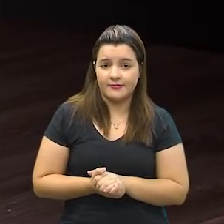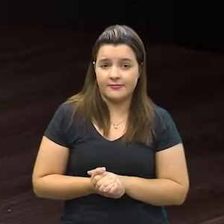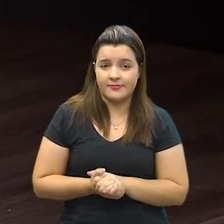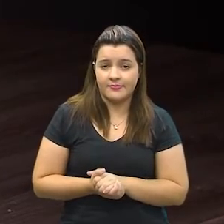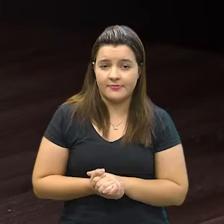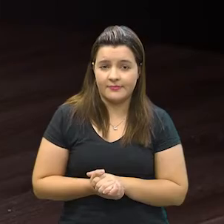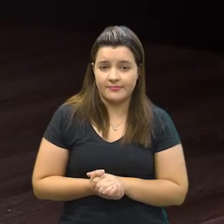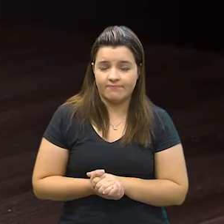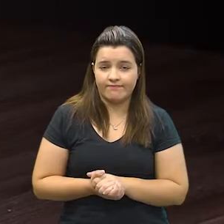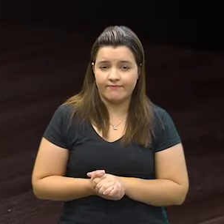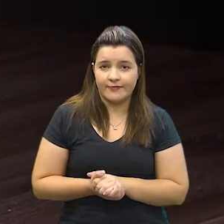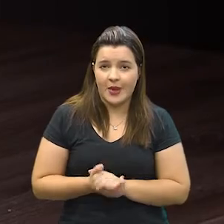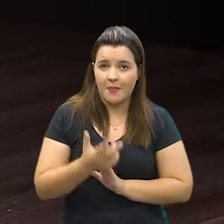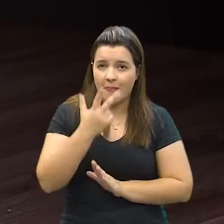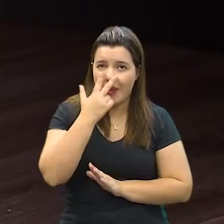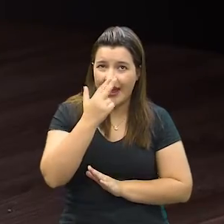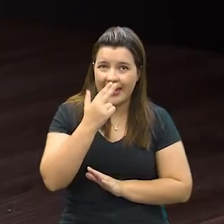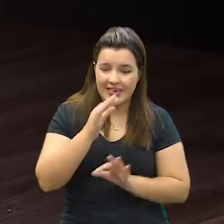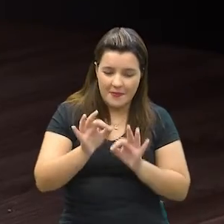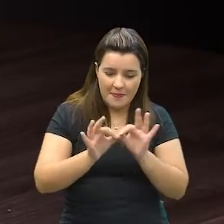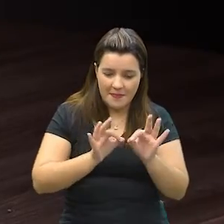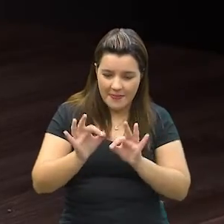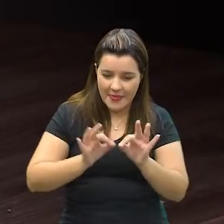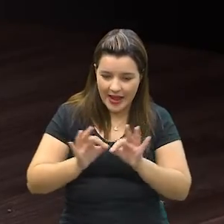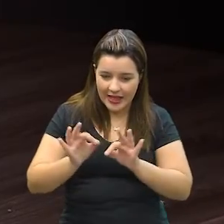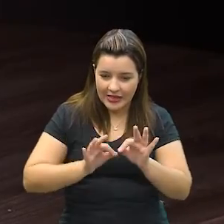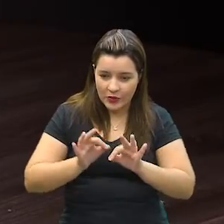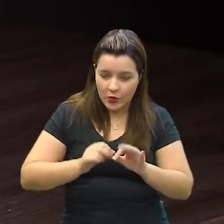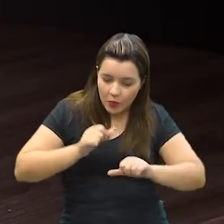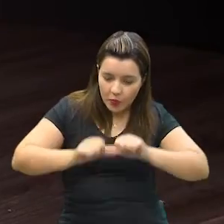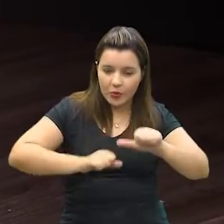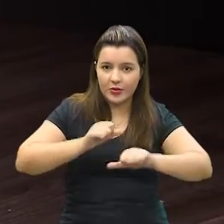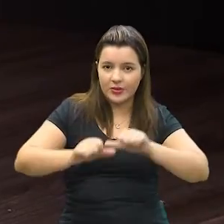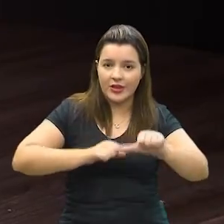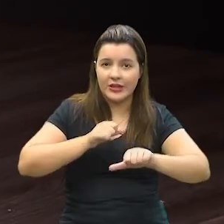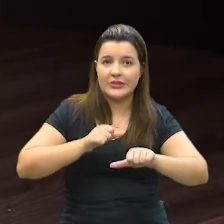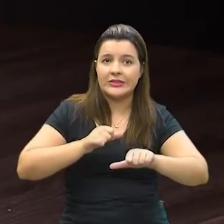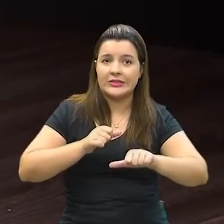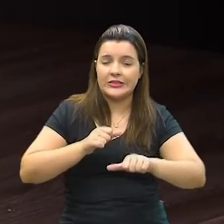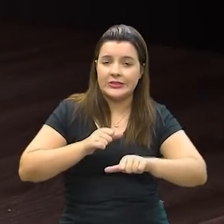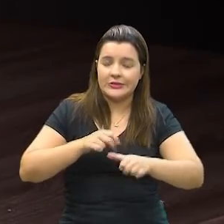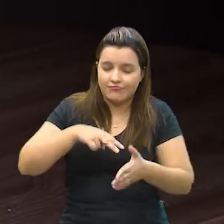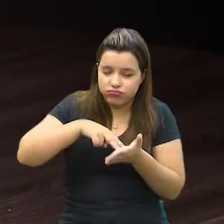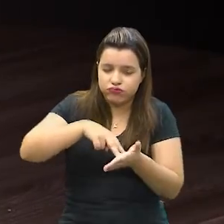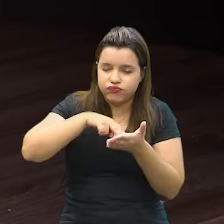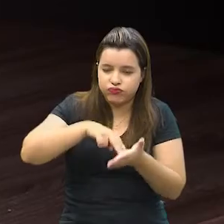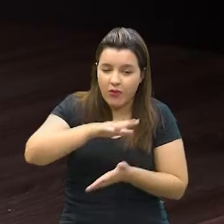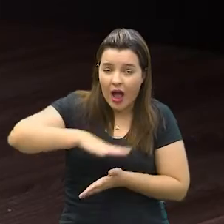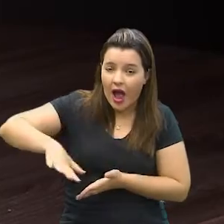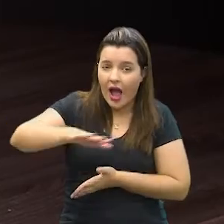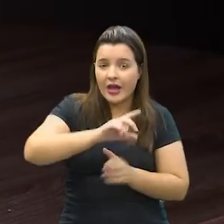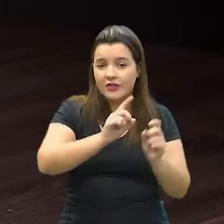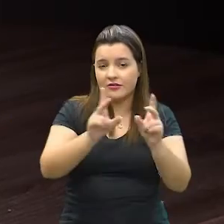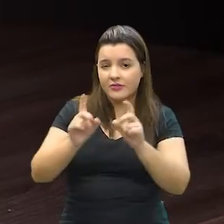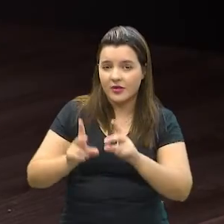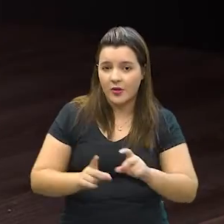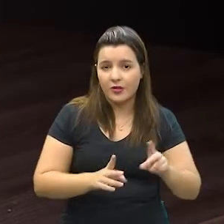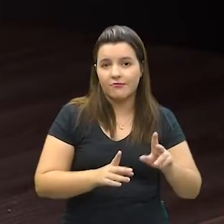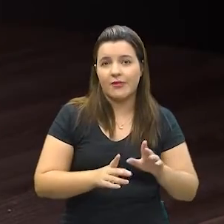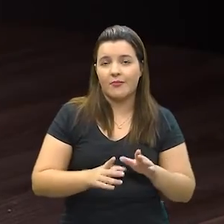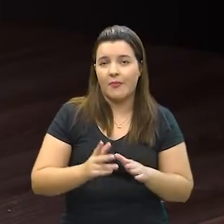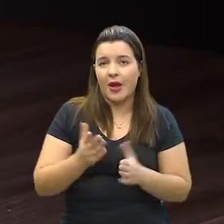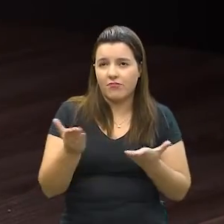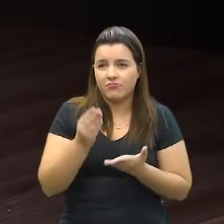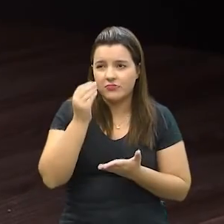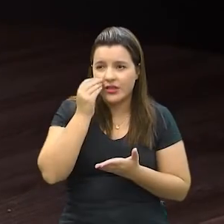esse replanejamento para voltar e para continuar no mercado, quais os cuidados? Eu estou vendo aqui que vocês têm,